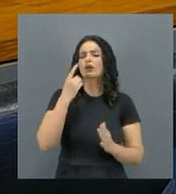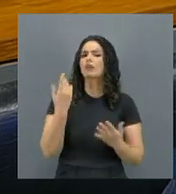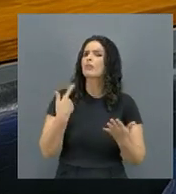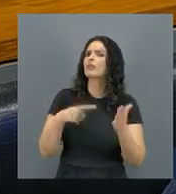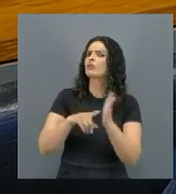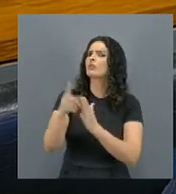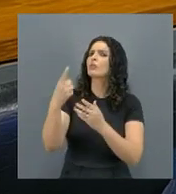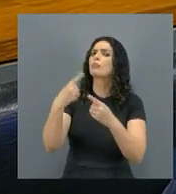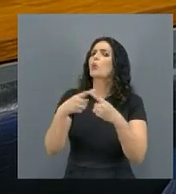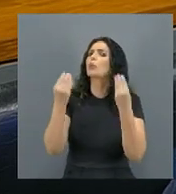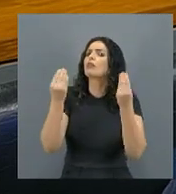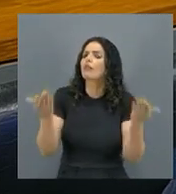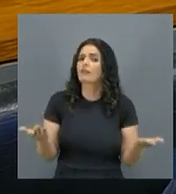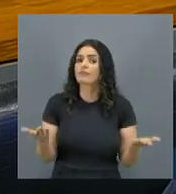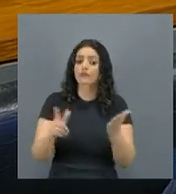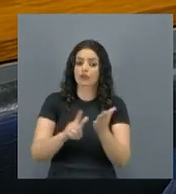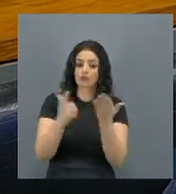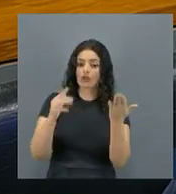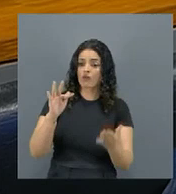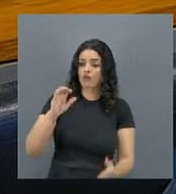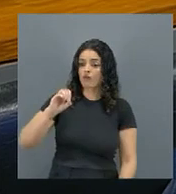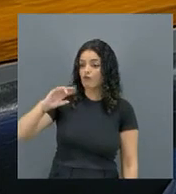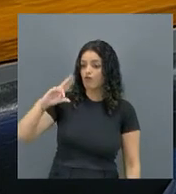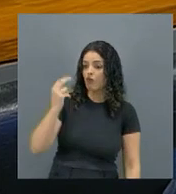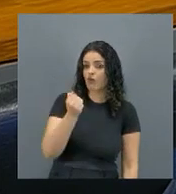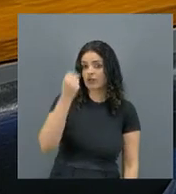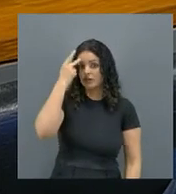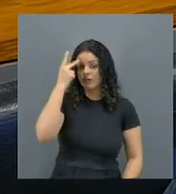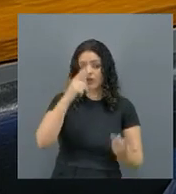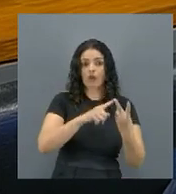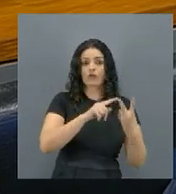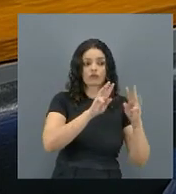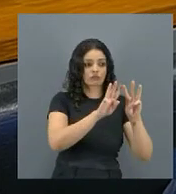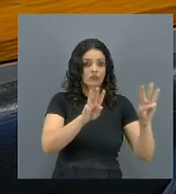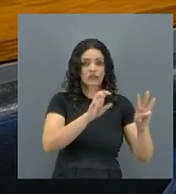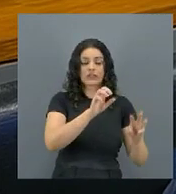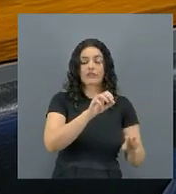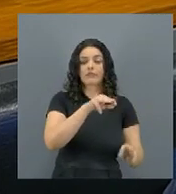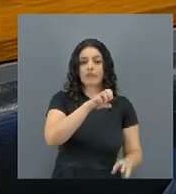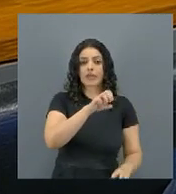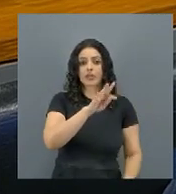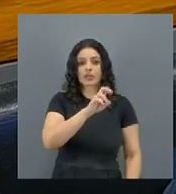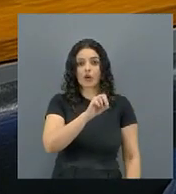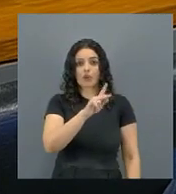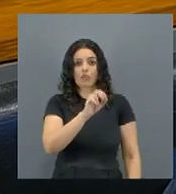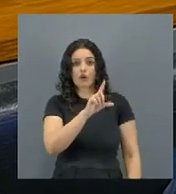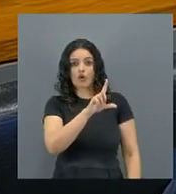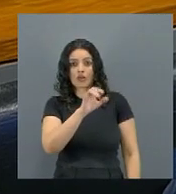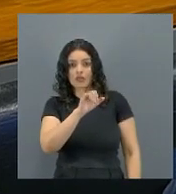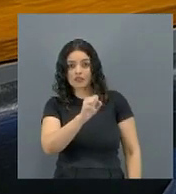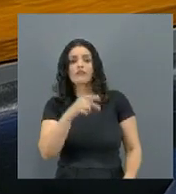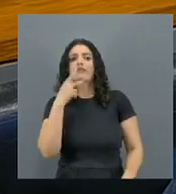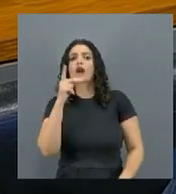Para complementar, o jornal A Folha de São Paulo e o site Metrópolis divulgaram que sites de apostas patrocinavam